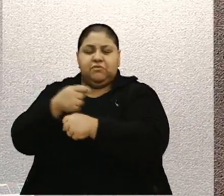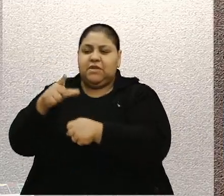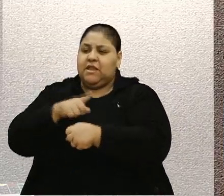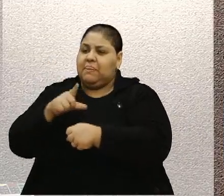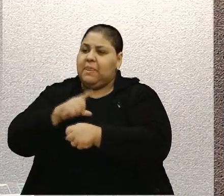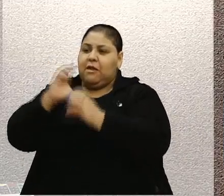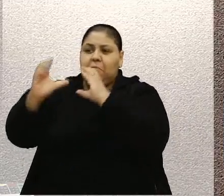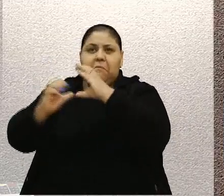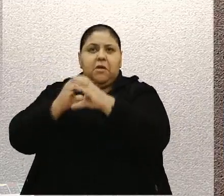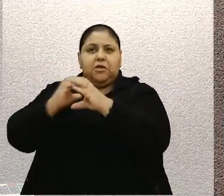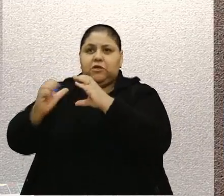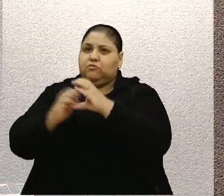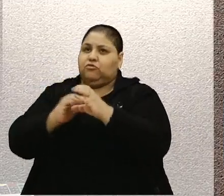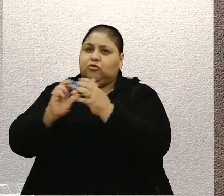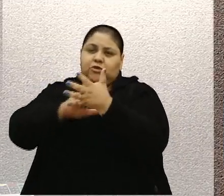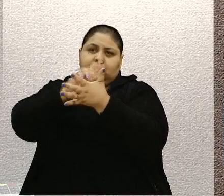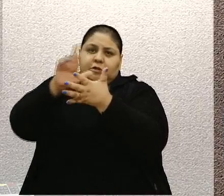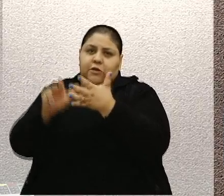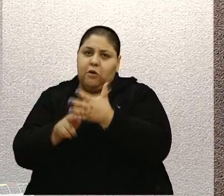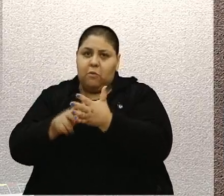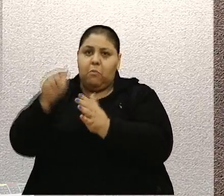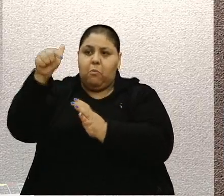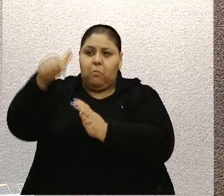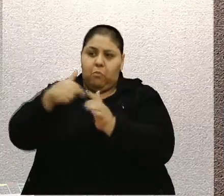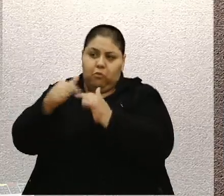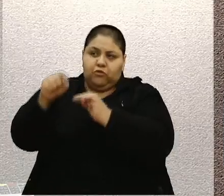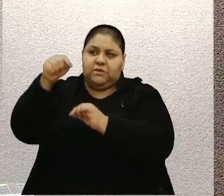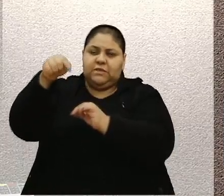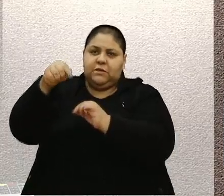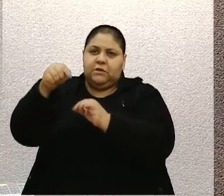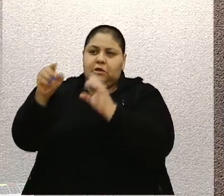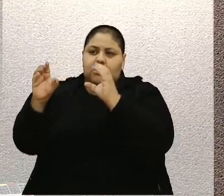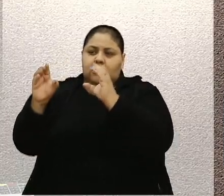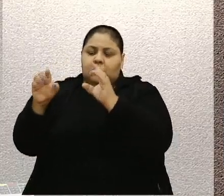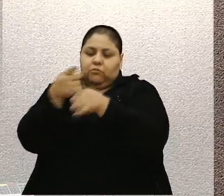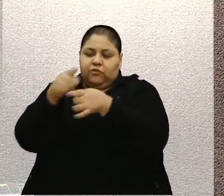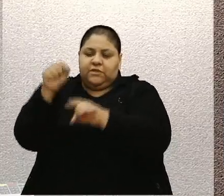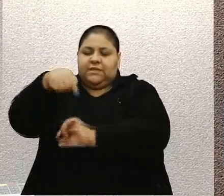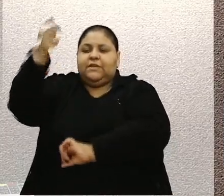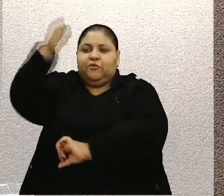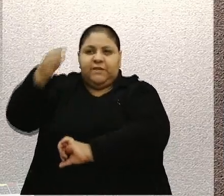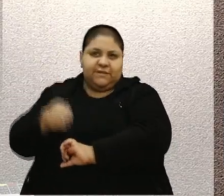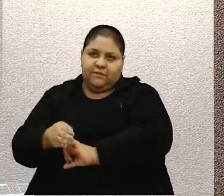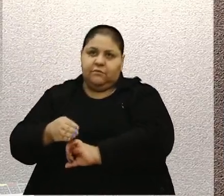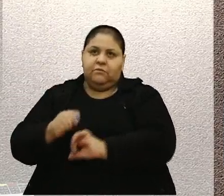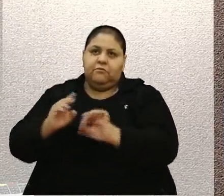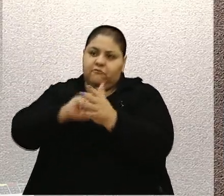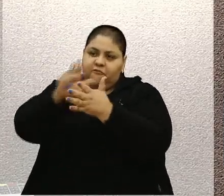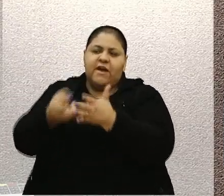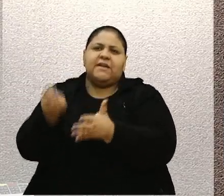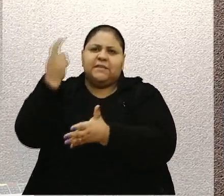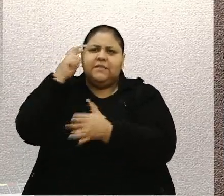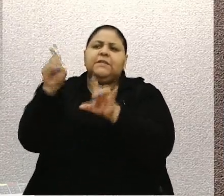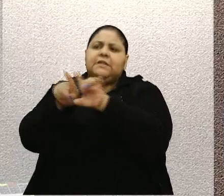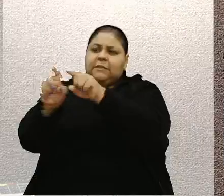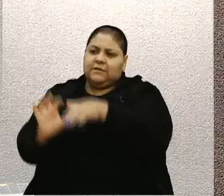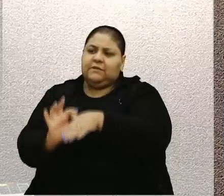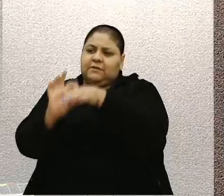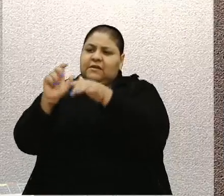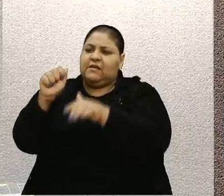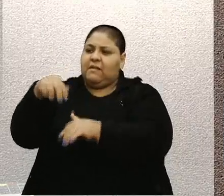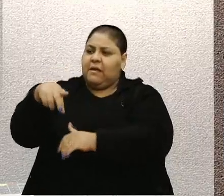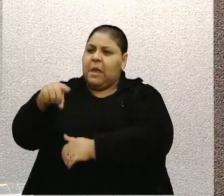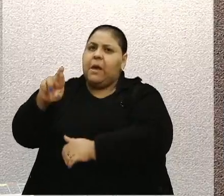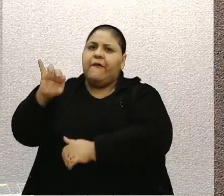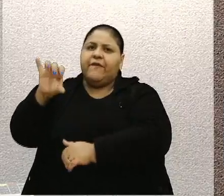eclético, cantando músicas nacionais, passando por diversas culturas, né? Também com a regência do André Arrose.